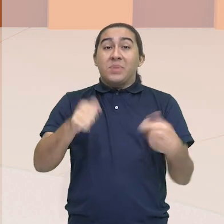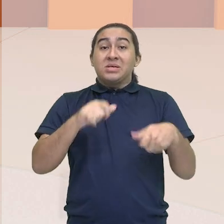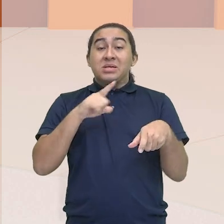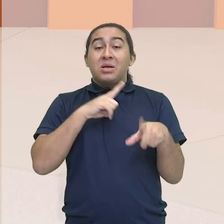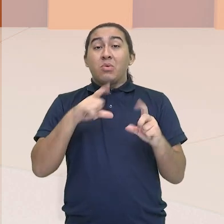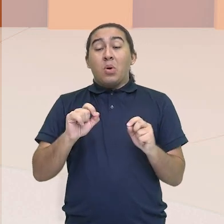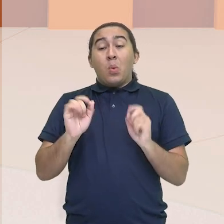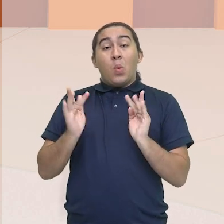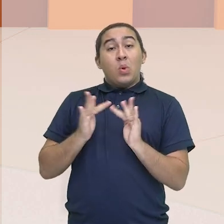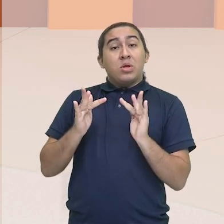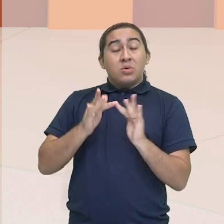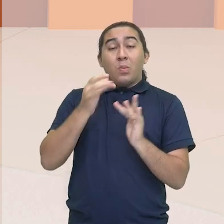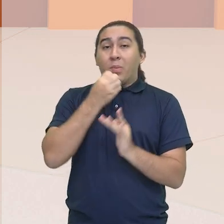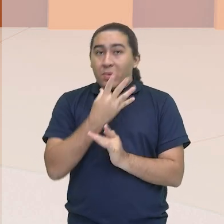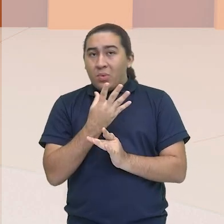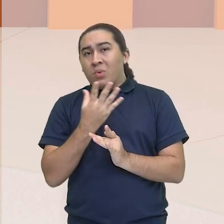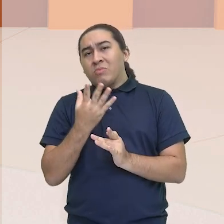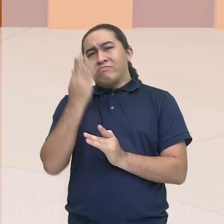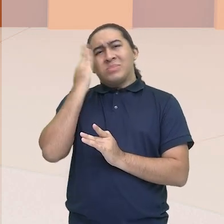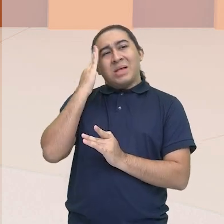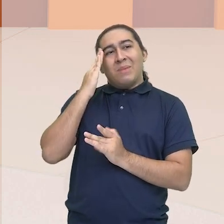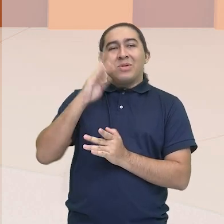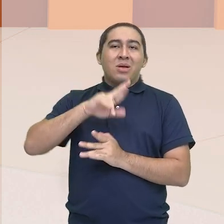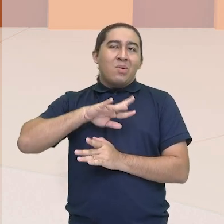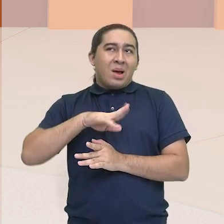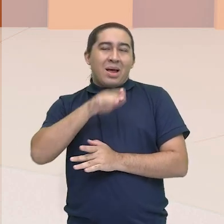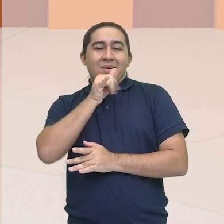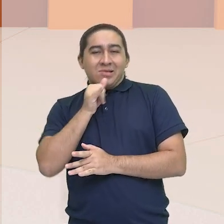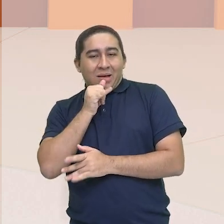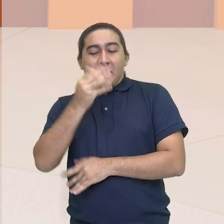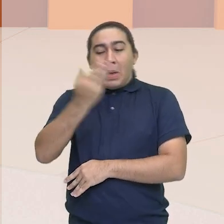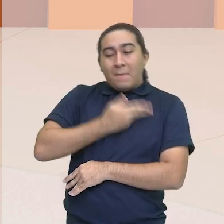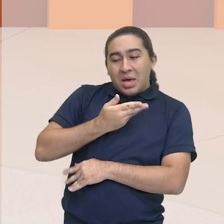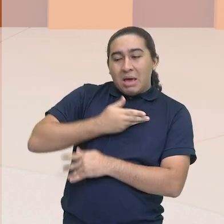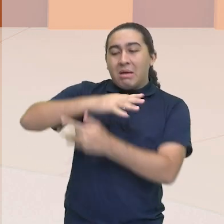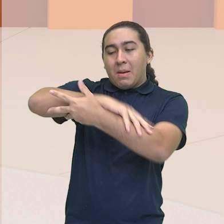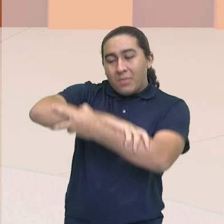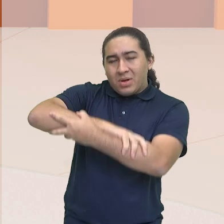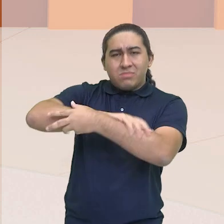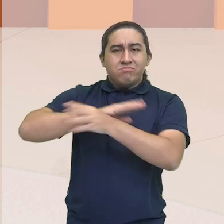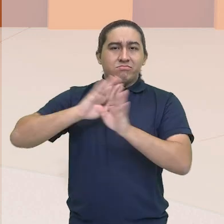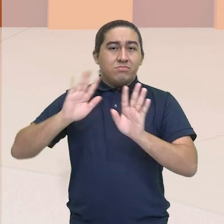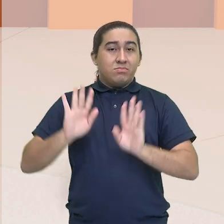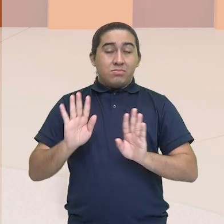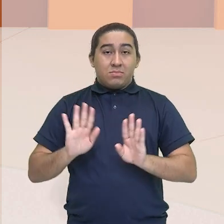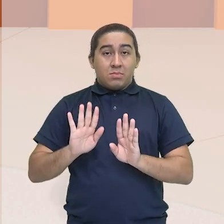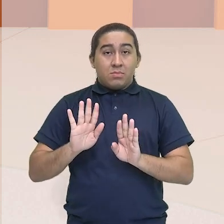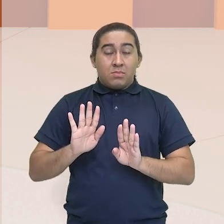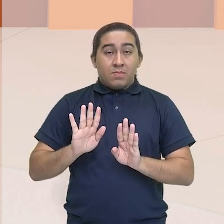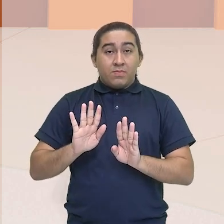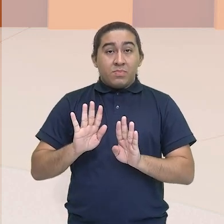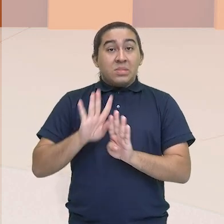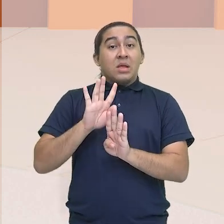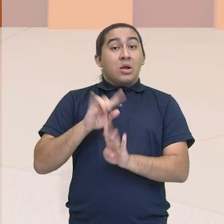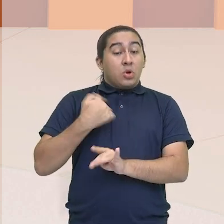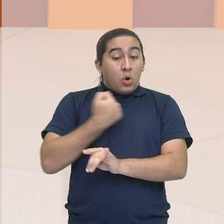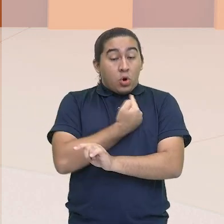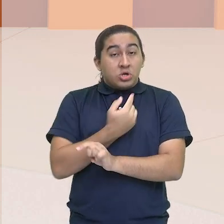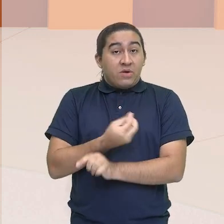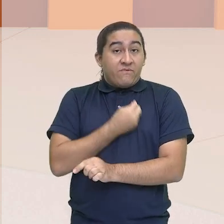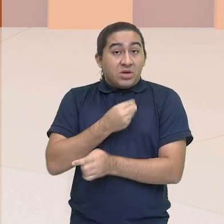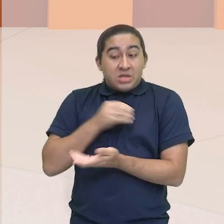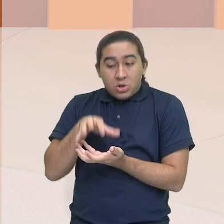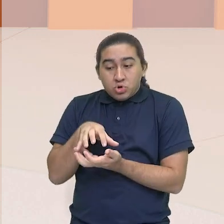que não sejam de melhores amizades ali, mas precisa ter uma relação que no mundo adulto, na vida adulta, se chama